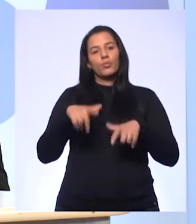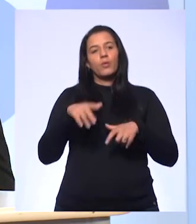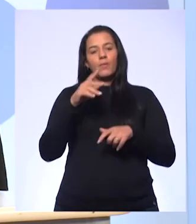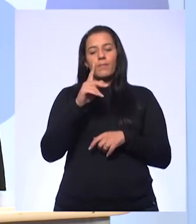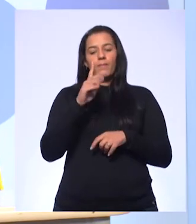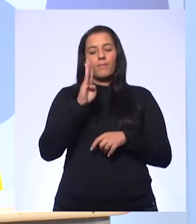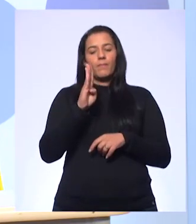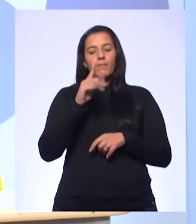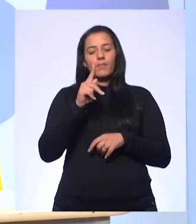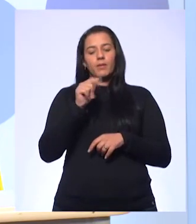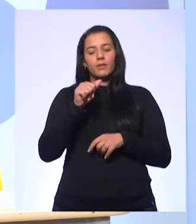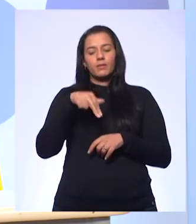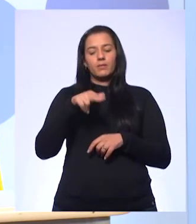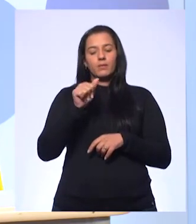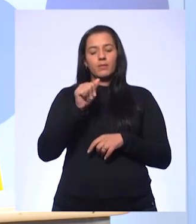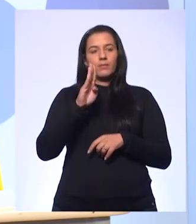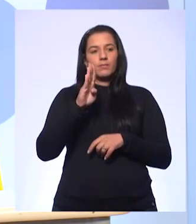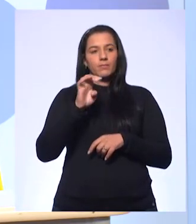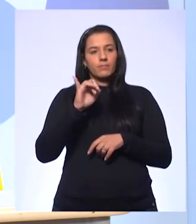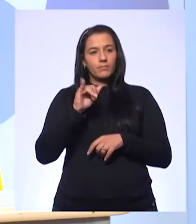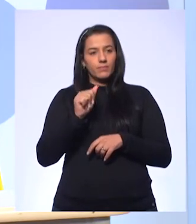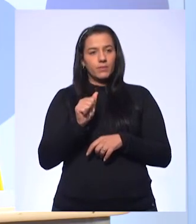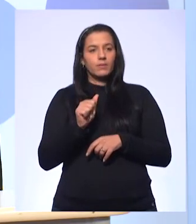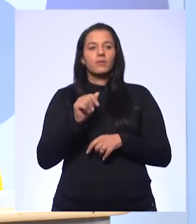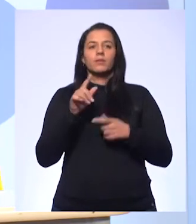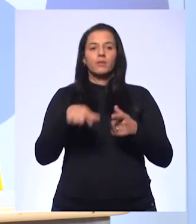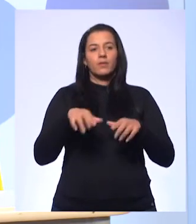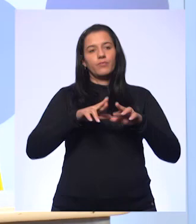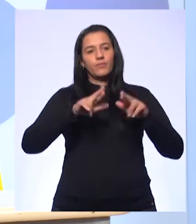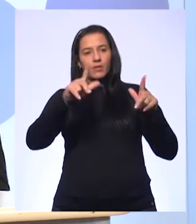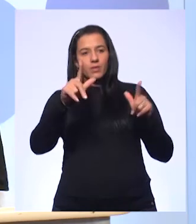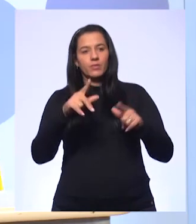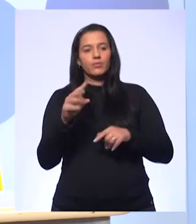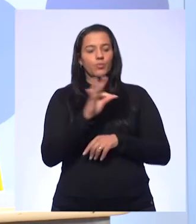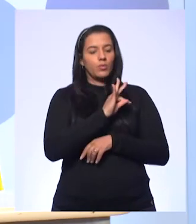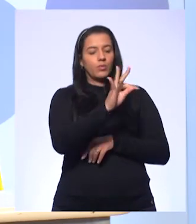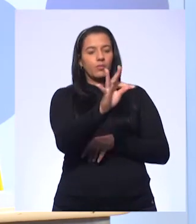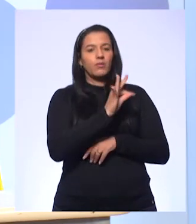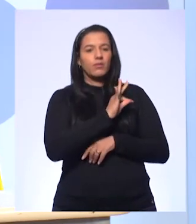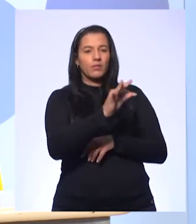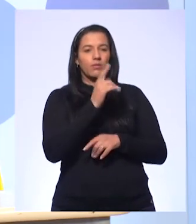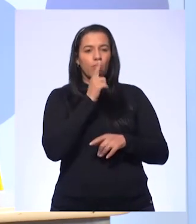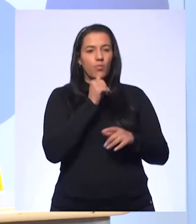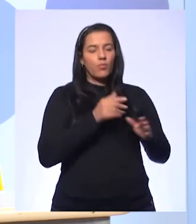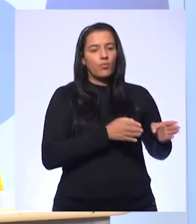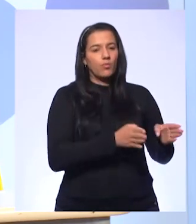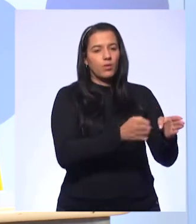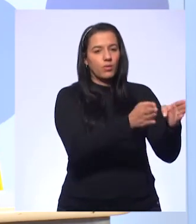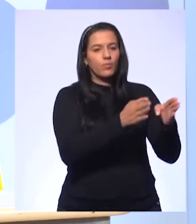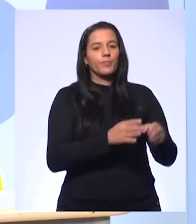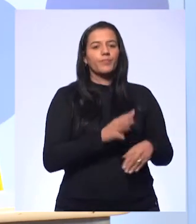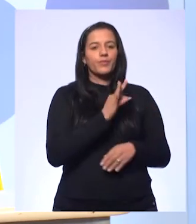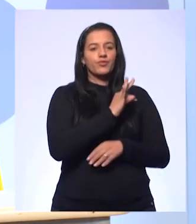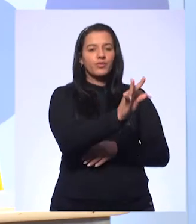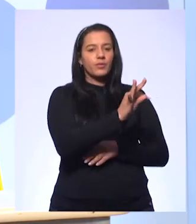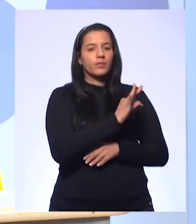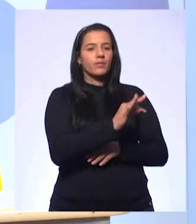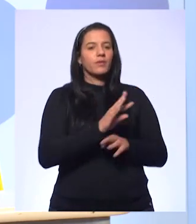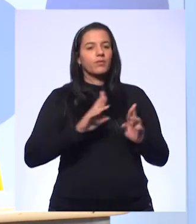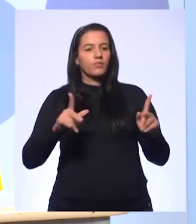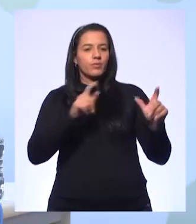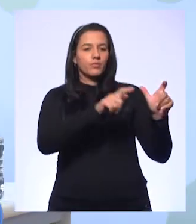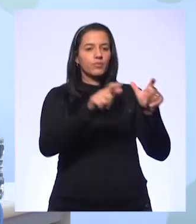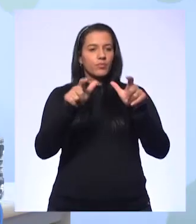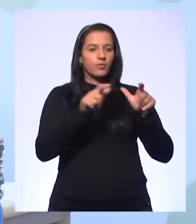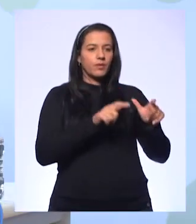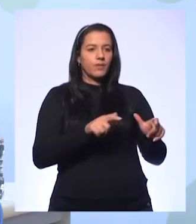de poluição. Essa parte, infelizmente, eu já vi. Mas então, você vê, né? Como pode ser diferente, né, a situação do rio, dependendo da localização, né? Exatamente.